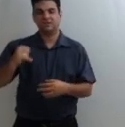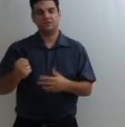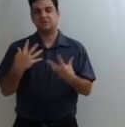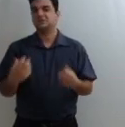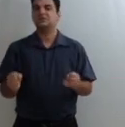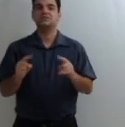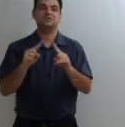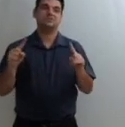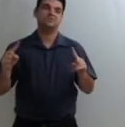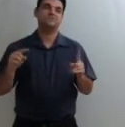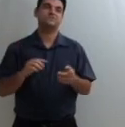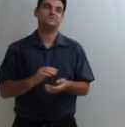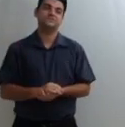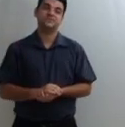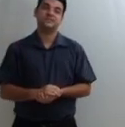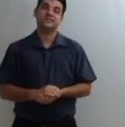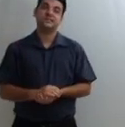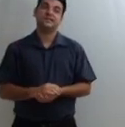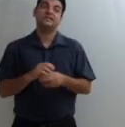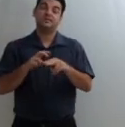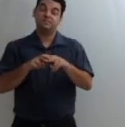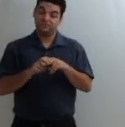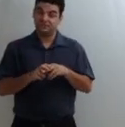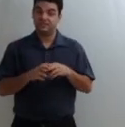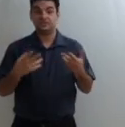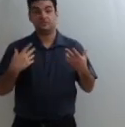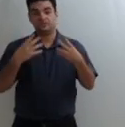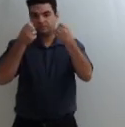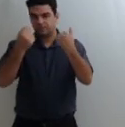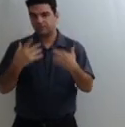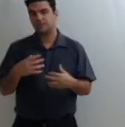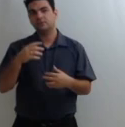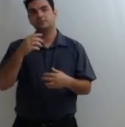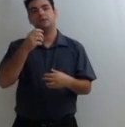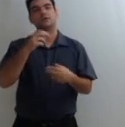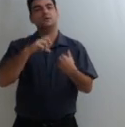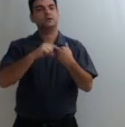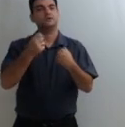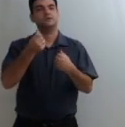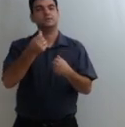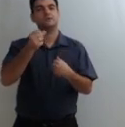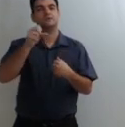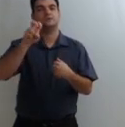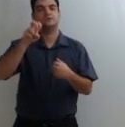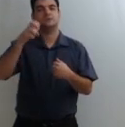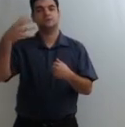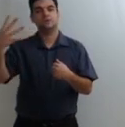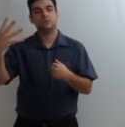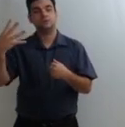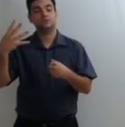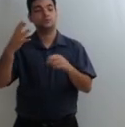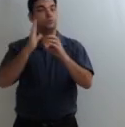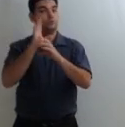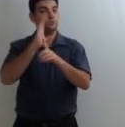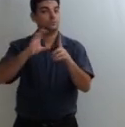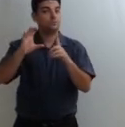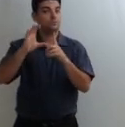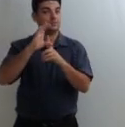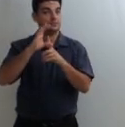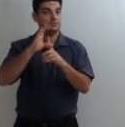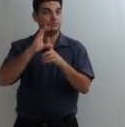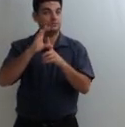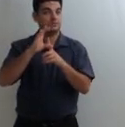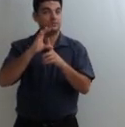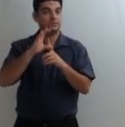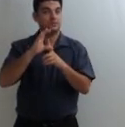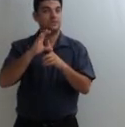consumativa. E eu estou esclarecendo que, nos termos do artigo 654, parágrafo 2º do Código de Processo Penal, o habeas corpus de